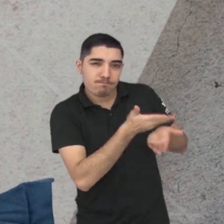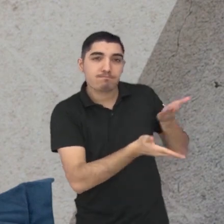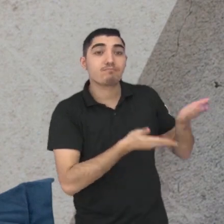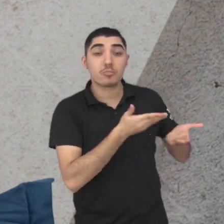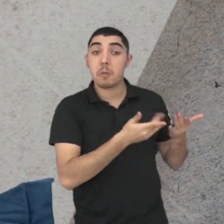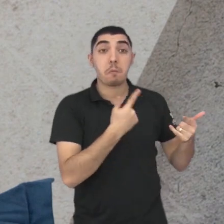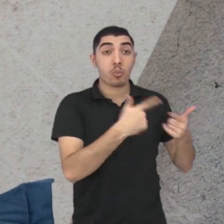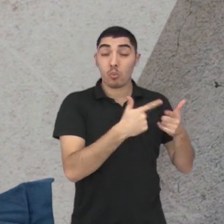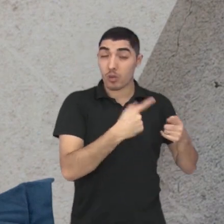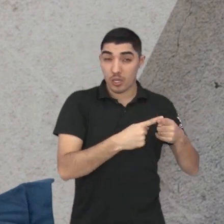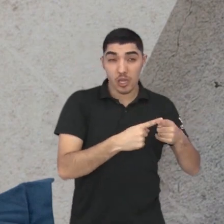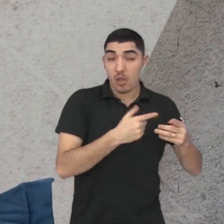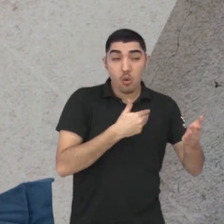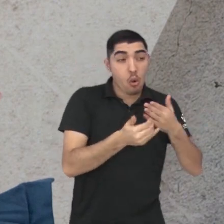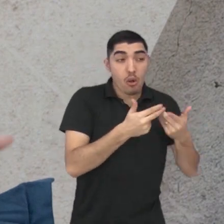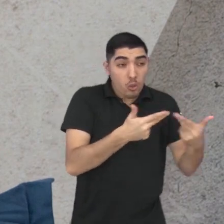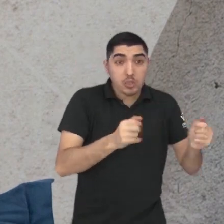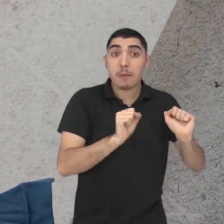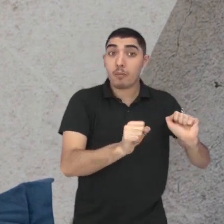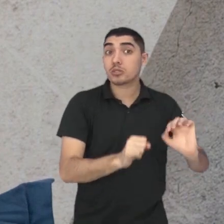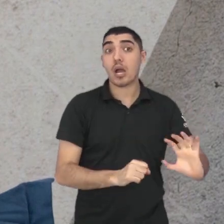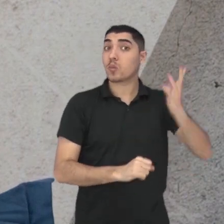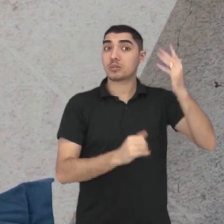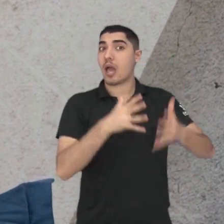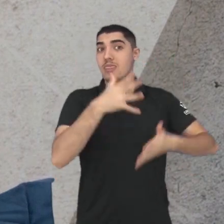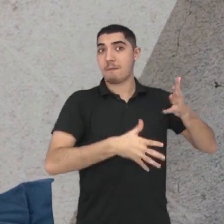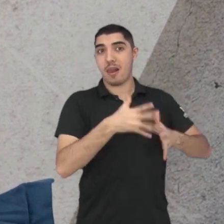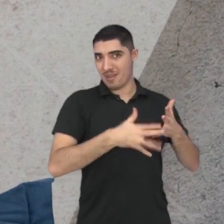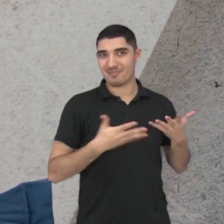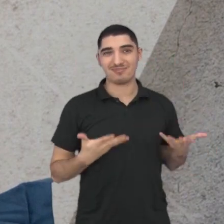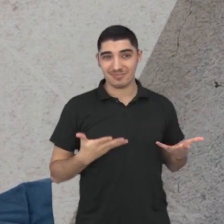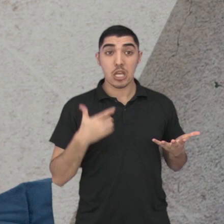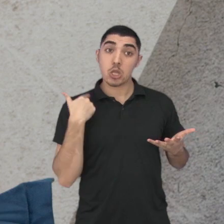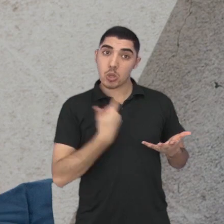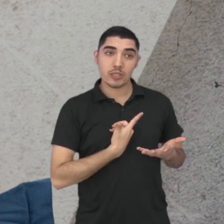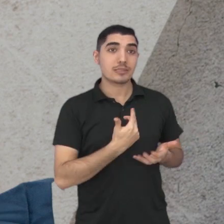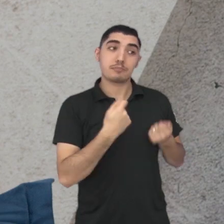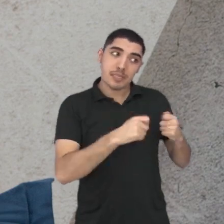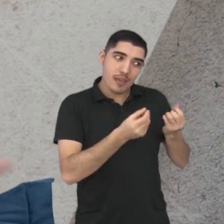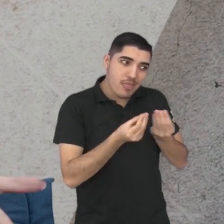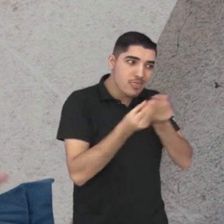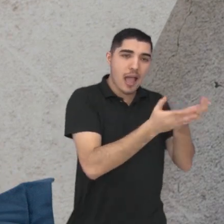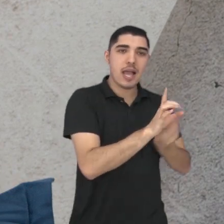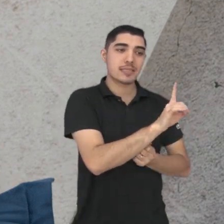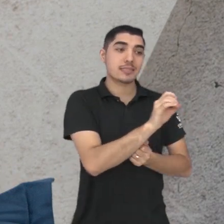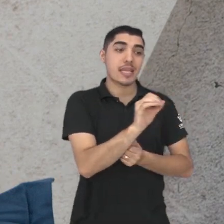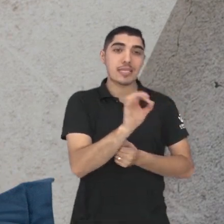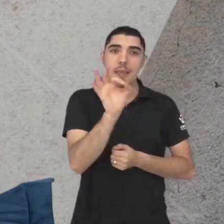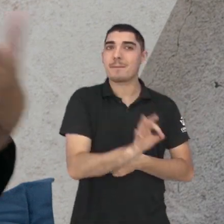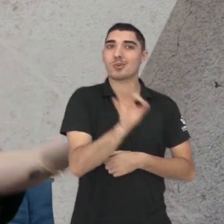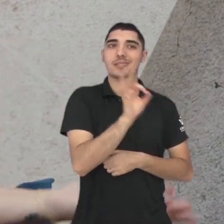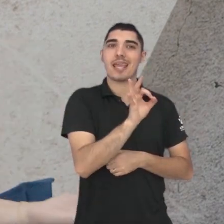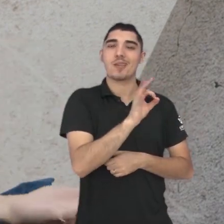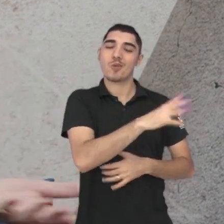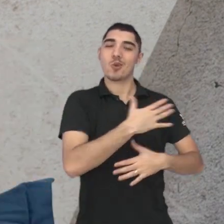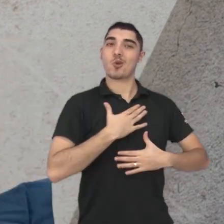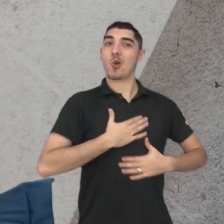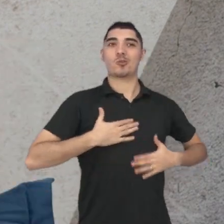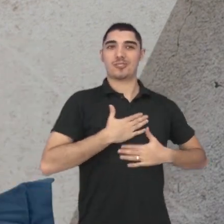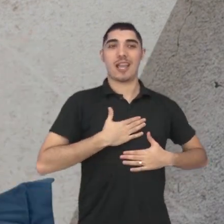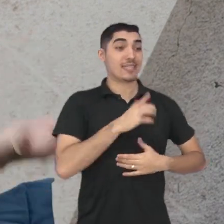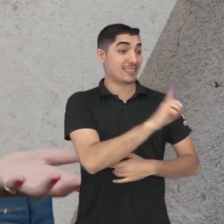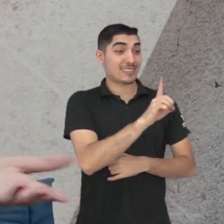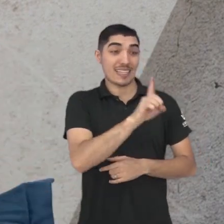bem, porque qualquer coisa pode atrapalhar isso, e a nossa intenção é que realmente seja 100%, 110%